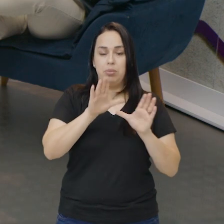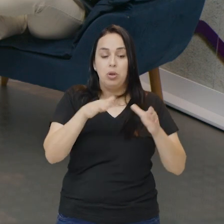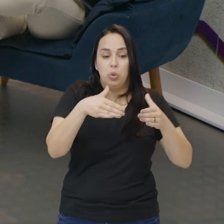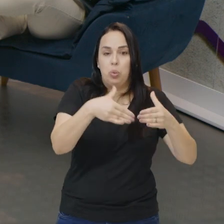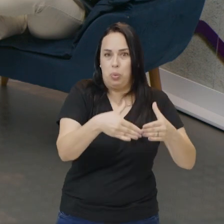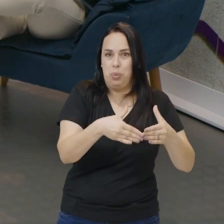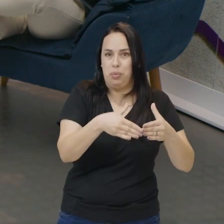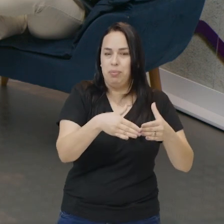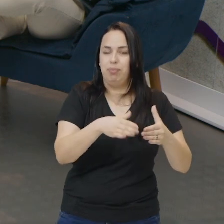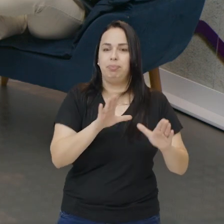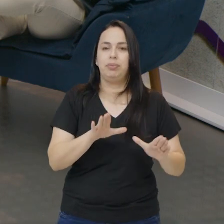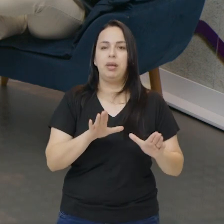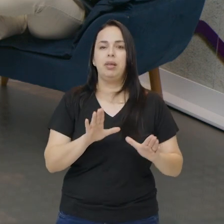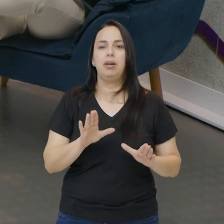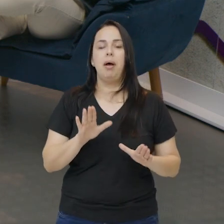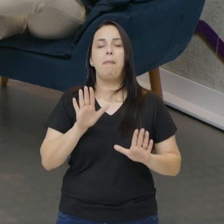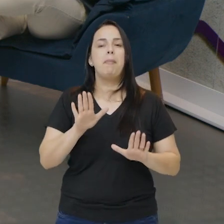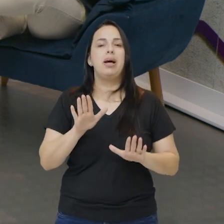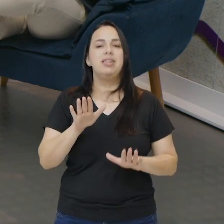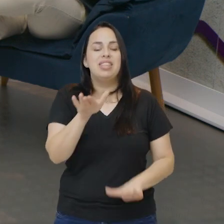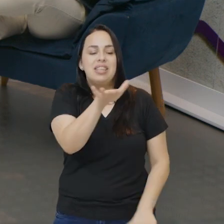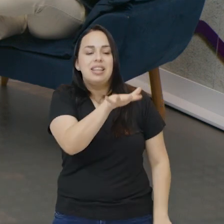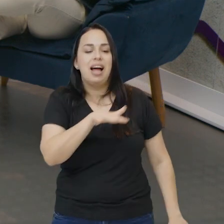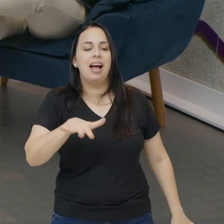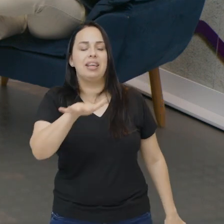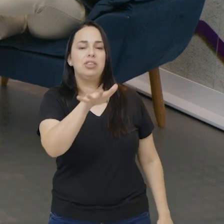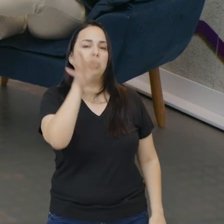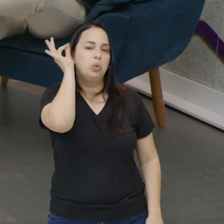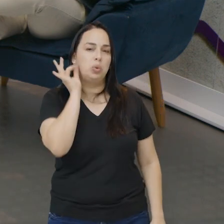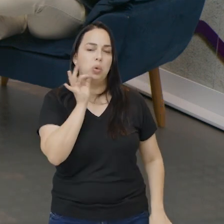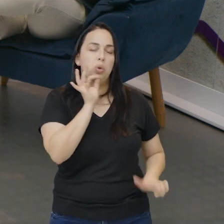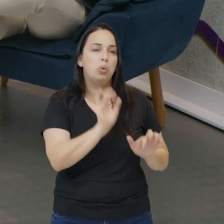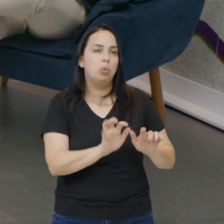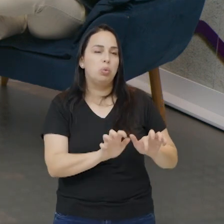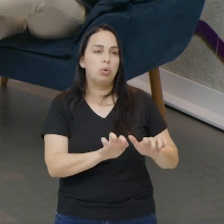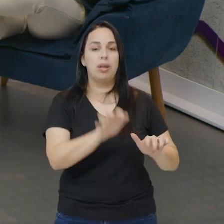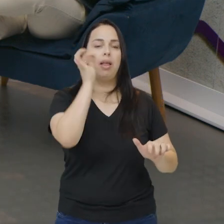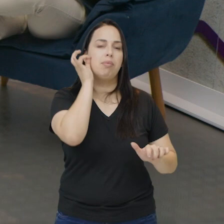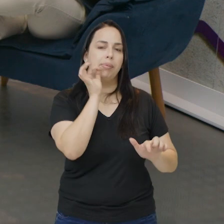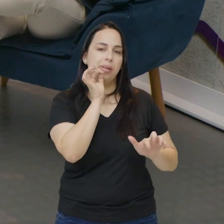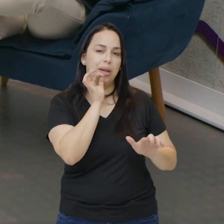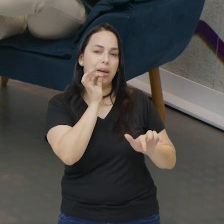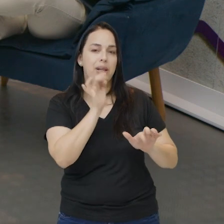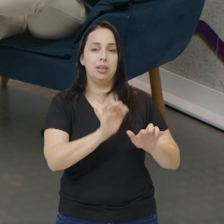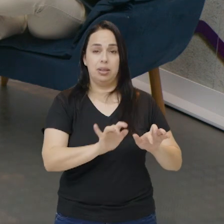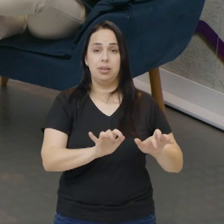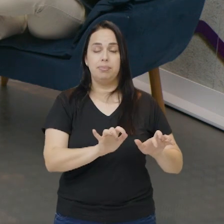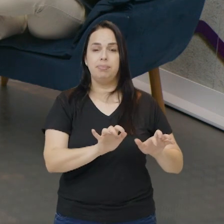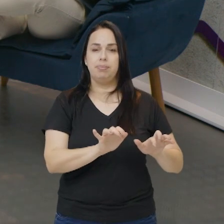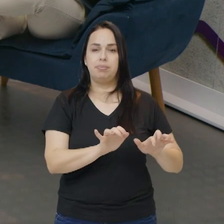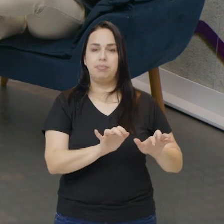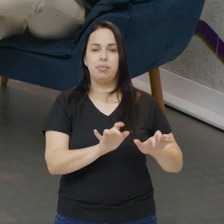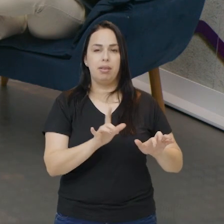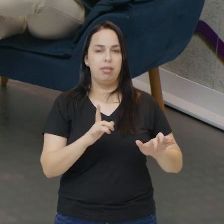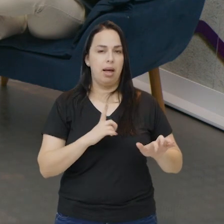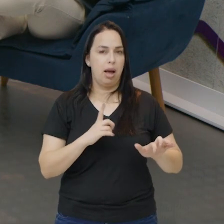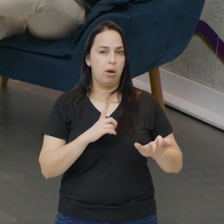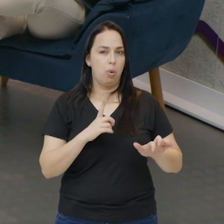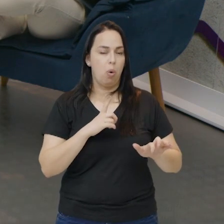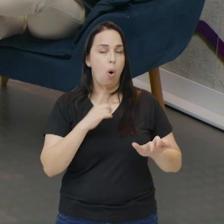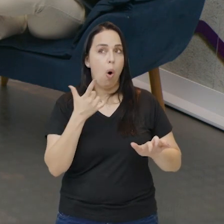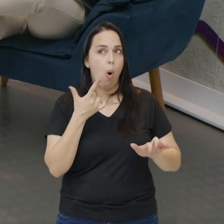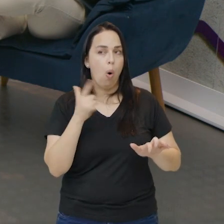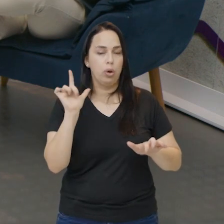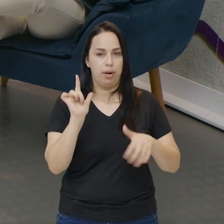trabalho. Dentro de um universo ali do telemarketing, do call center, né, dos atendimentos,